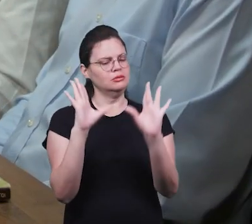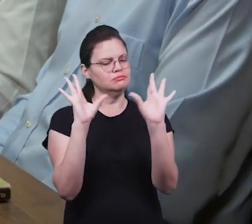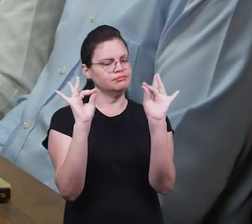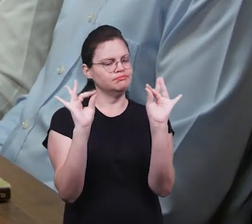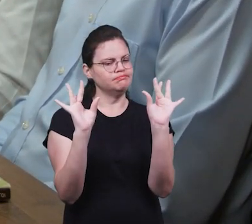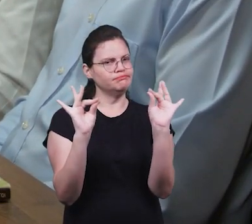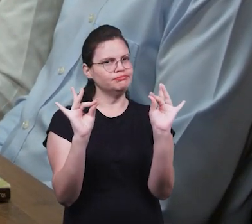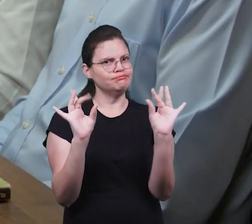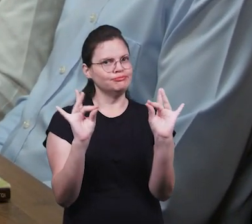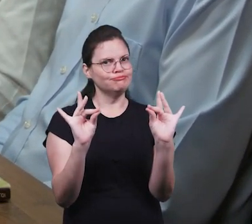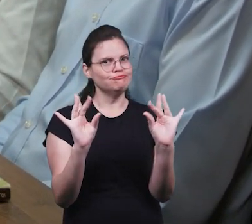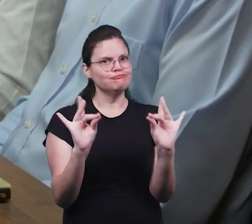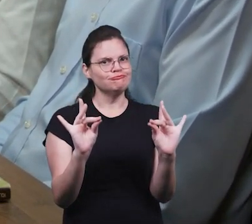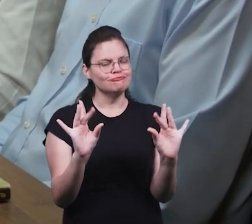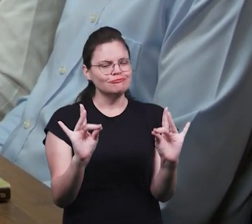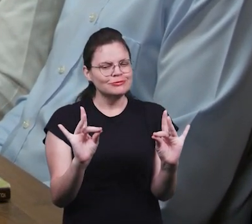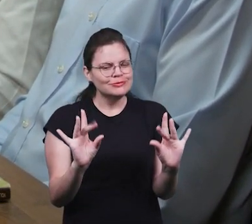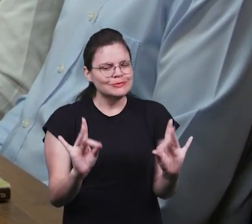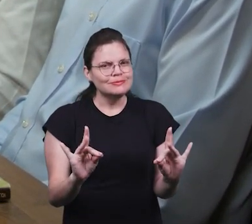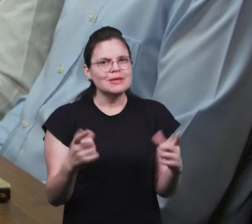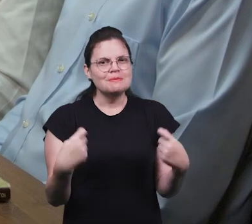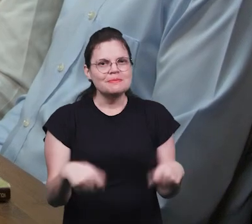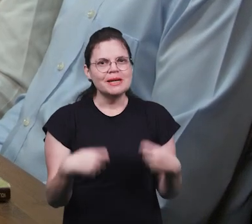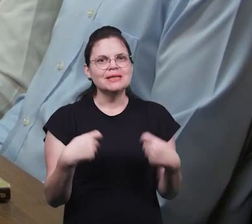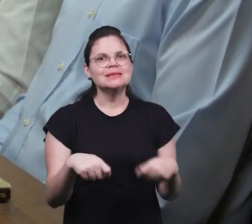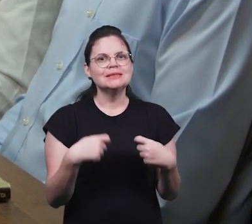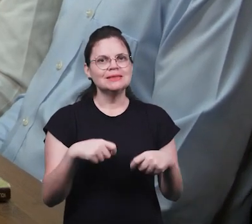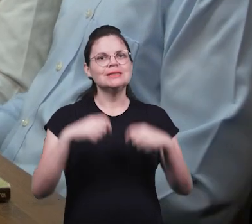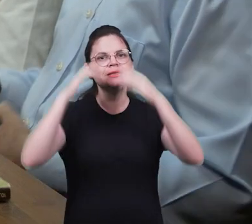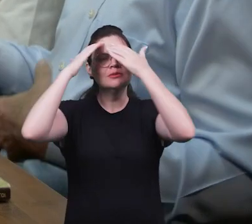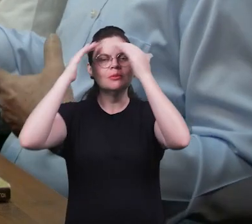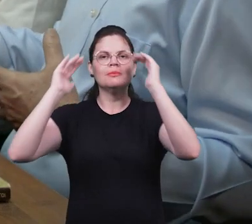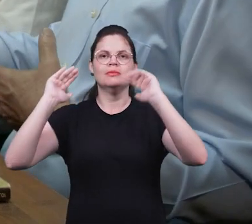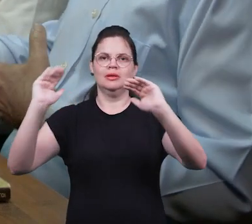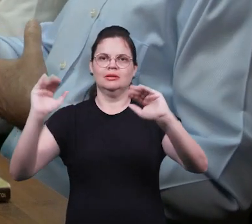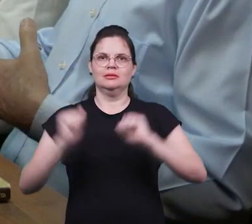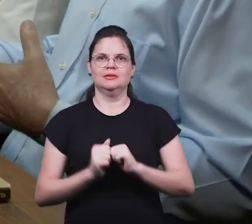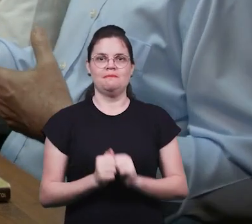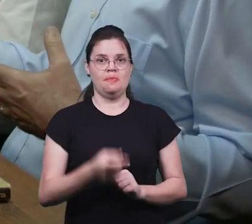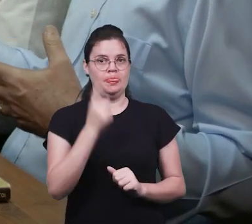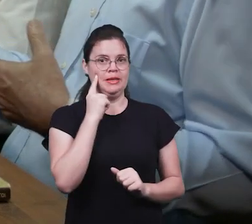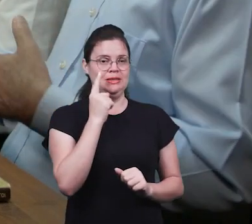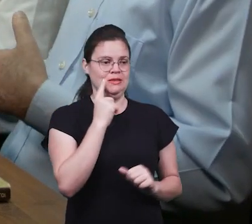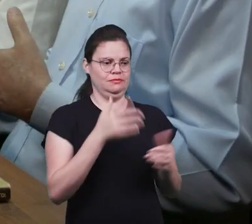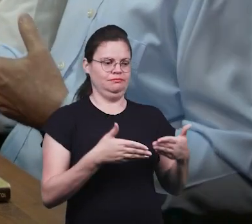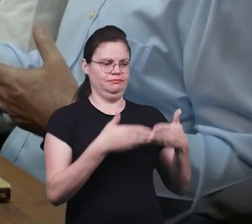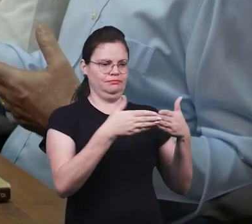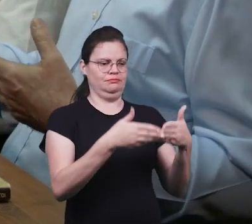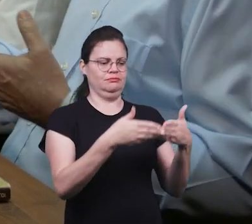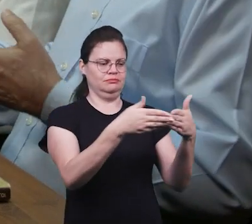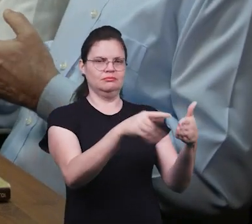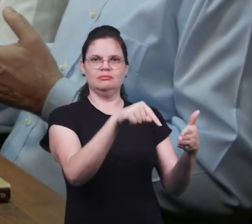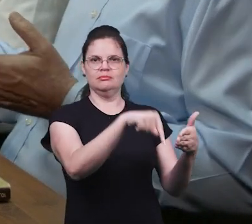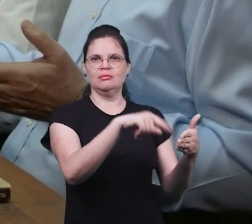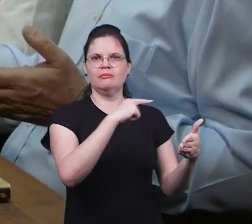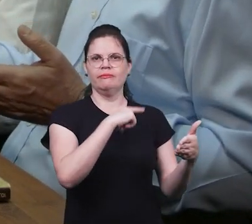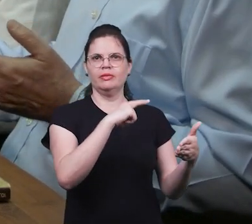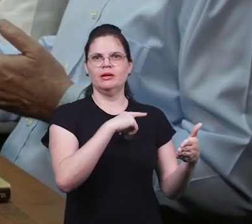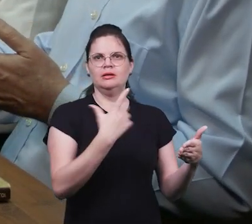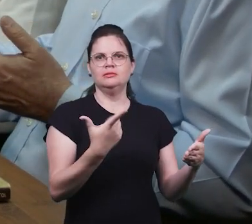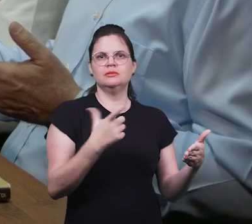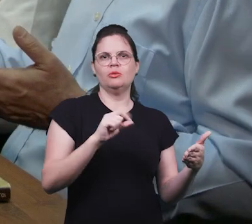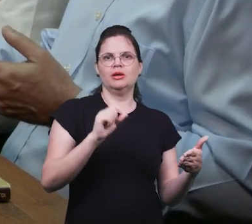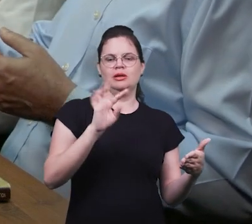ser atendidos. E toda embarcação tem o timão,